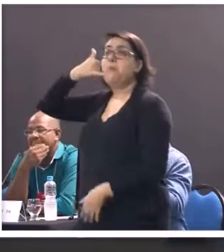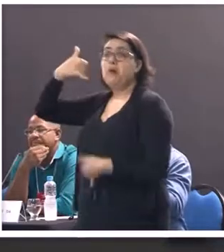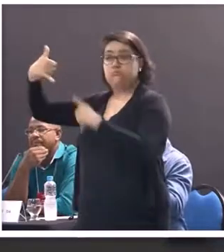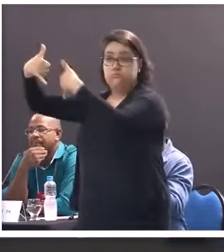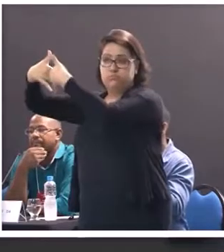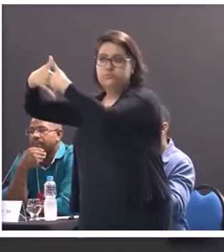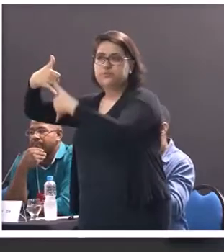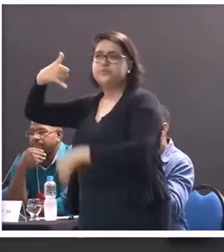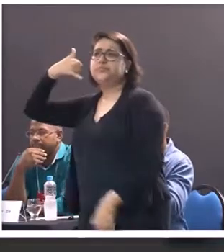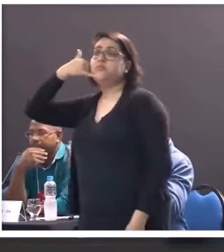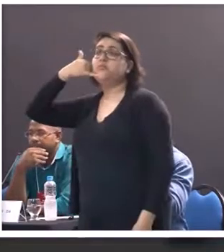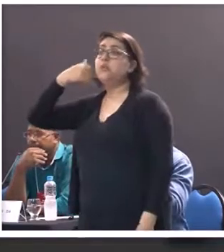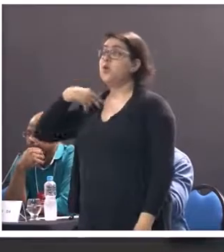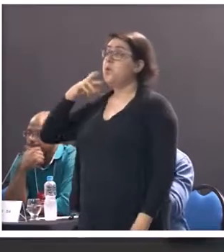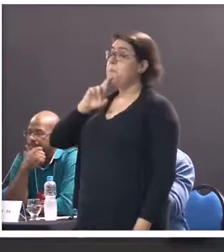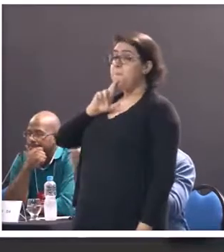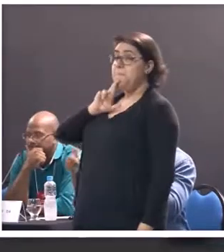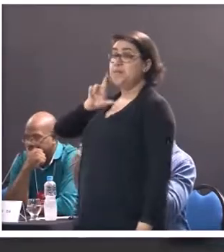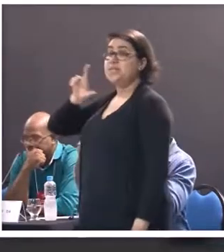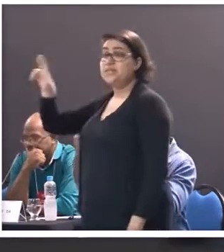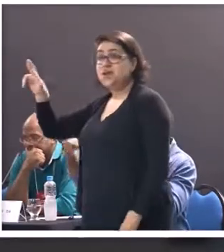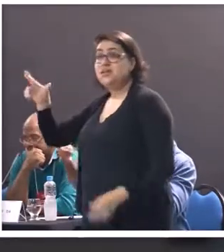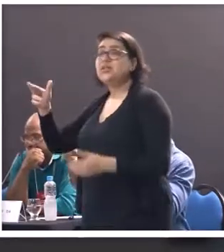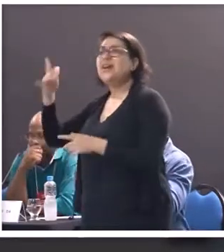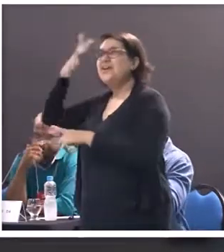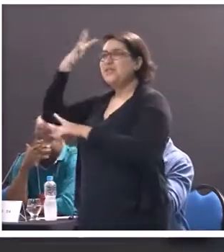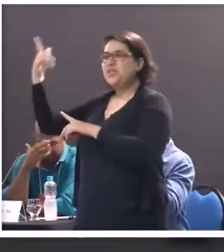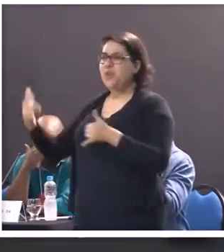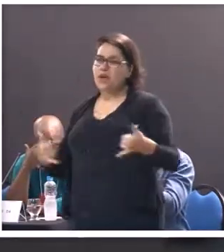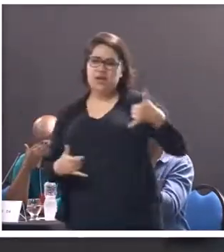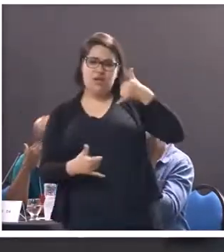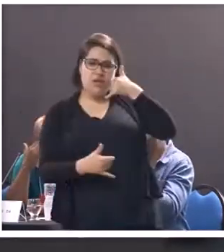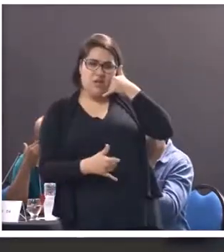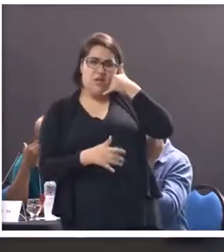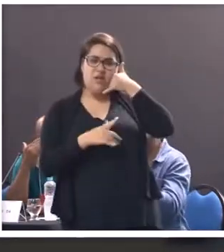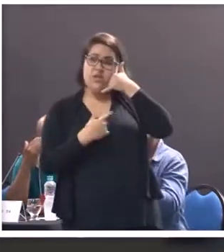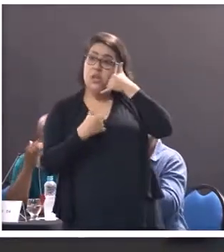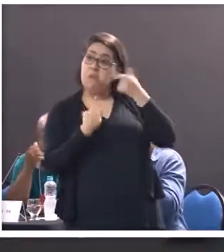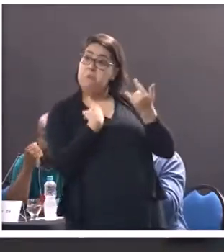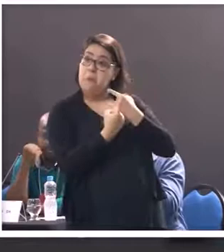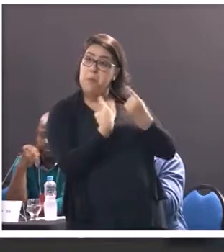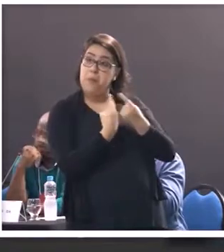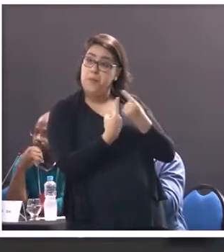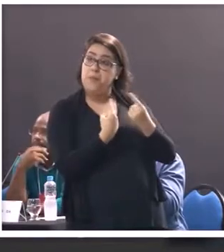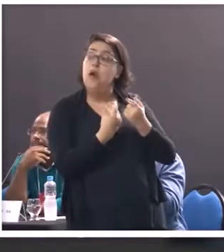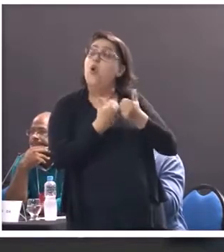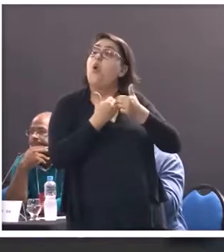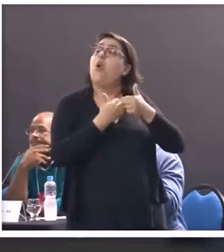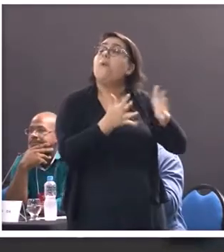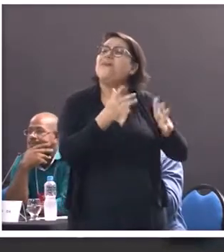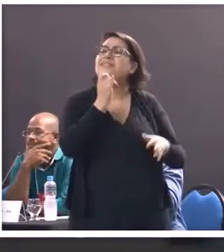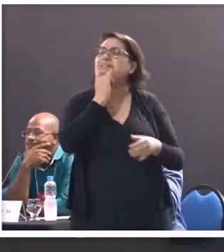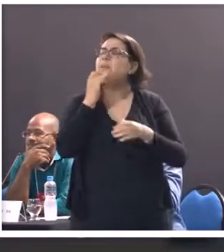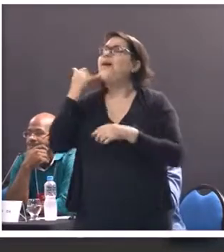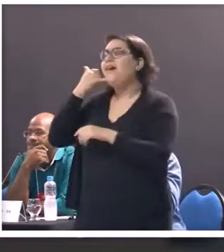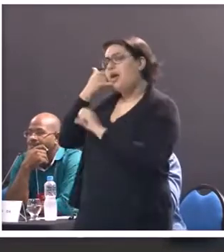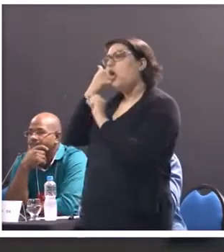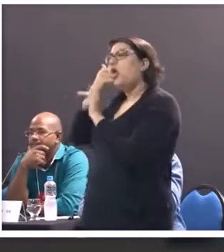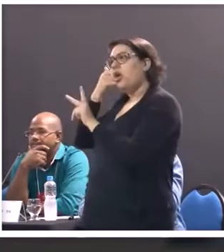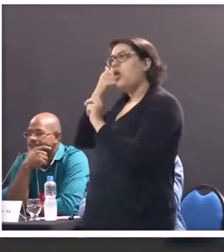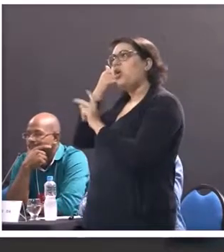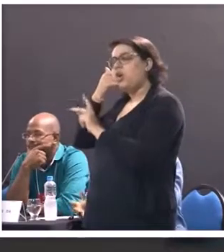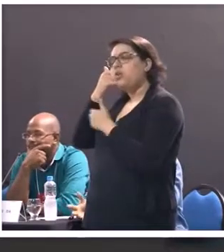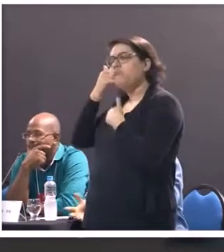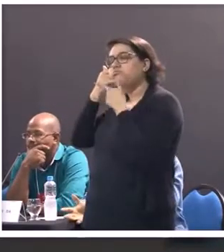está emitindo uma mensagem, tem ali o seu receptor, e você está dialogando. Quando começa assim, não, tá bom, pode